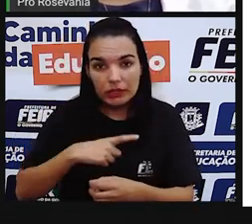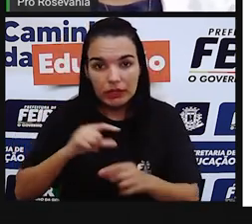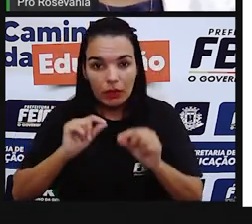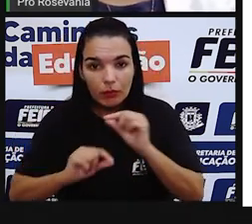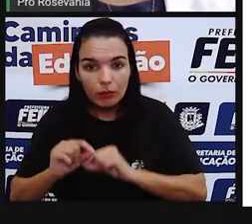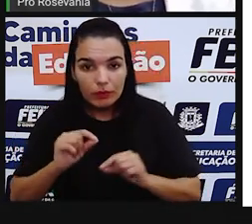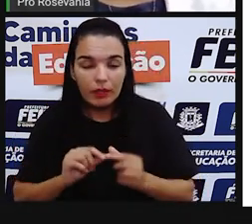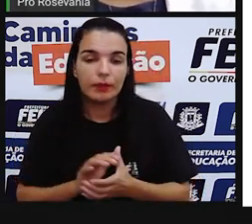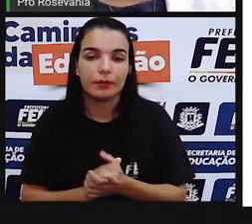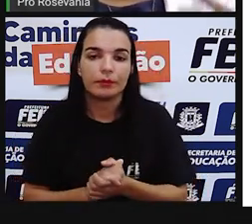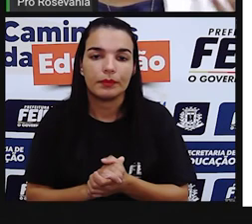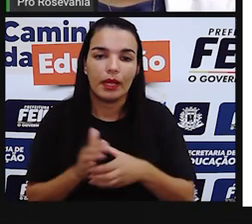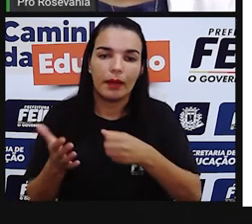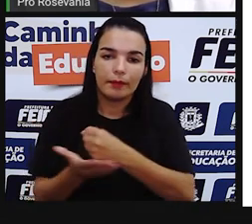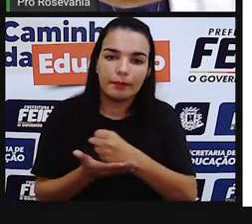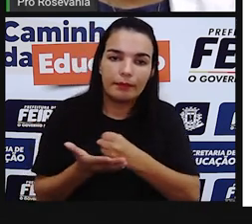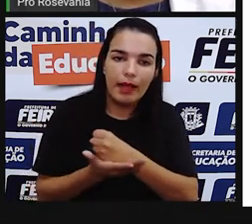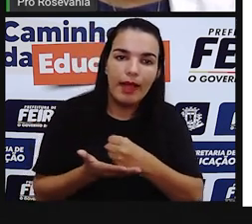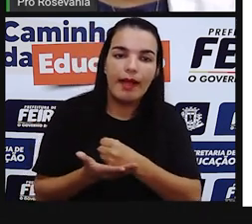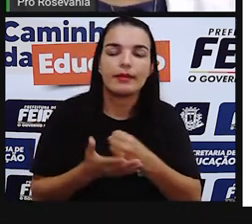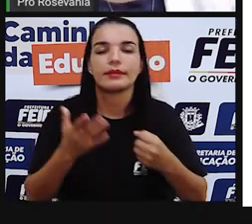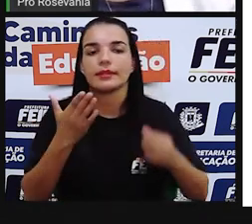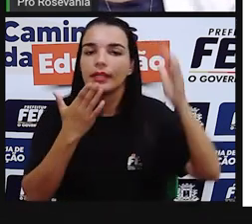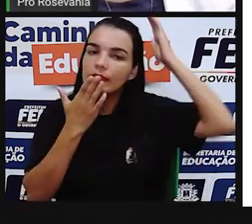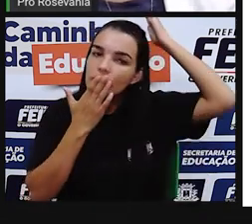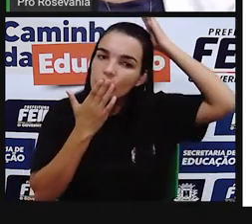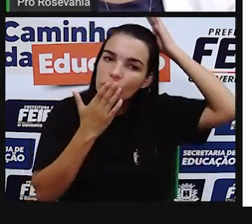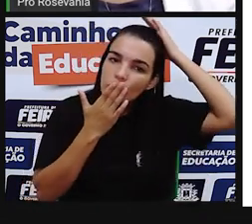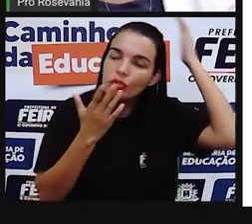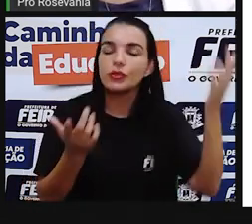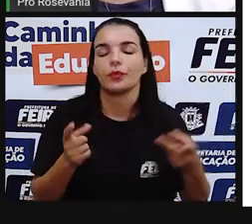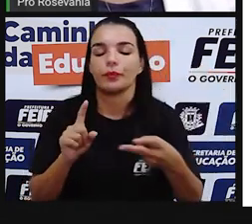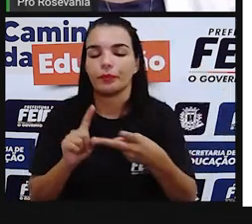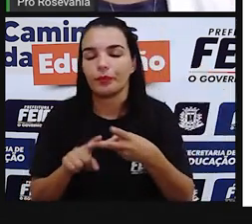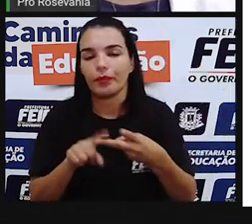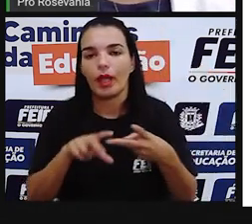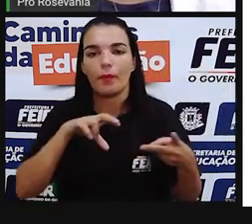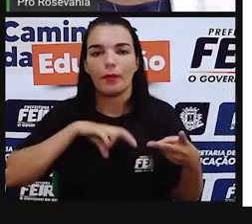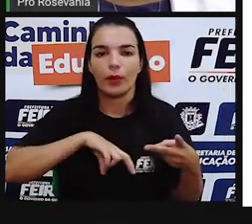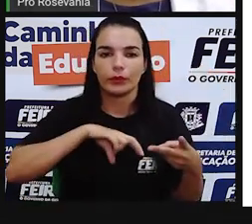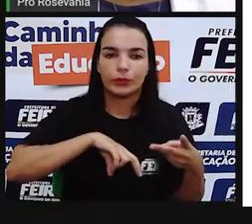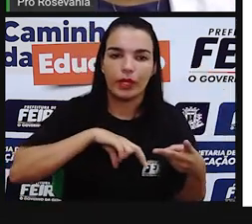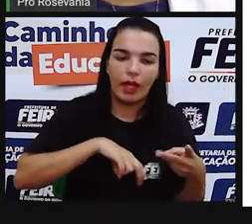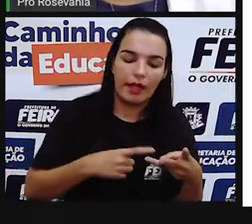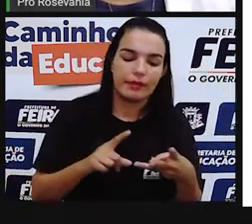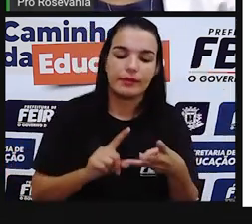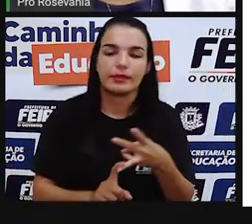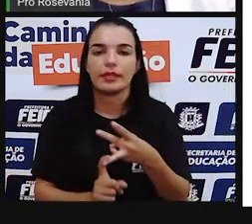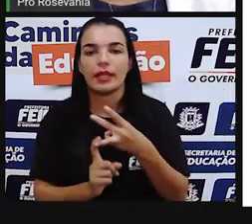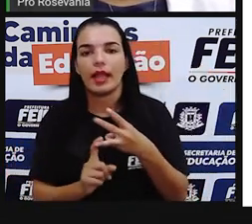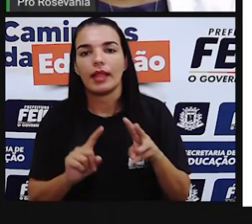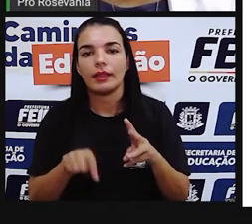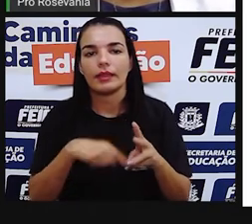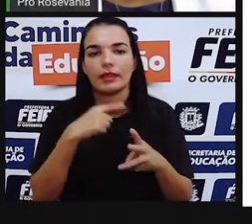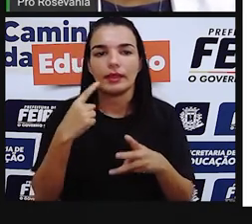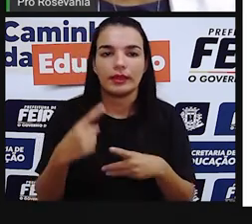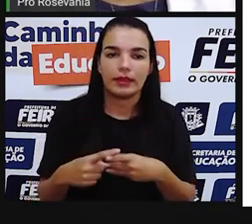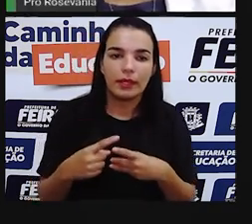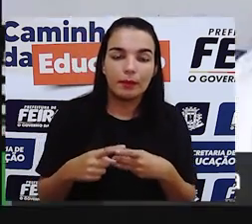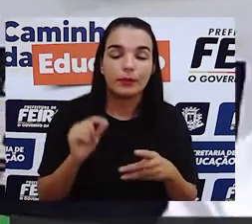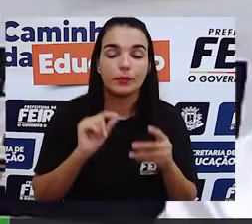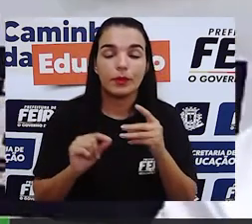três povos, né, dos índios, que eram os povos nativos, que se misturaram com os povos portugueses, que foi o primeiro processo